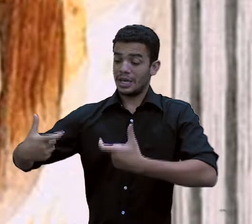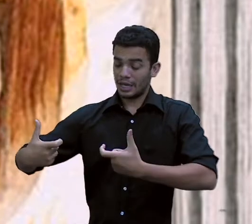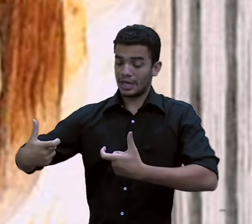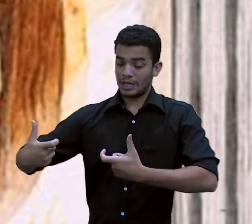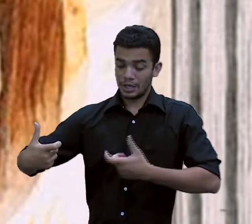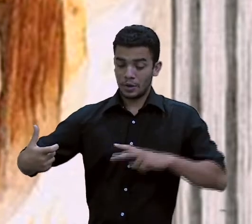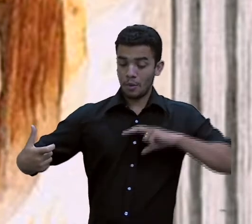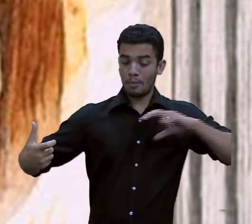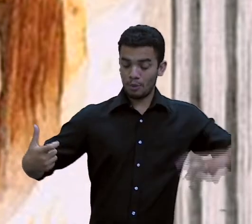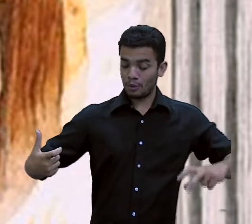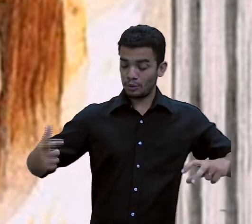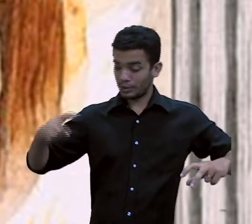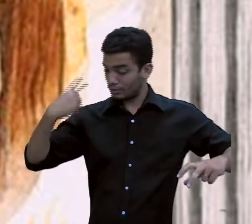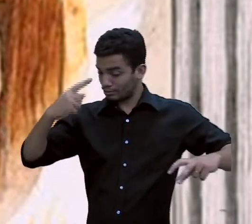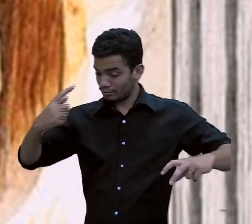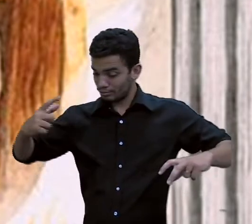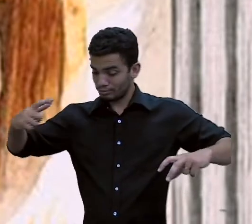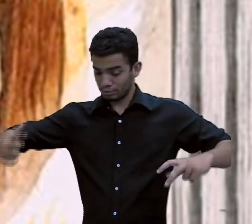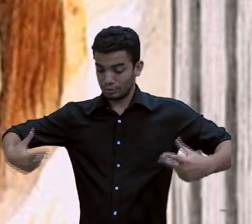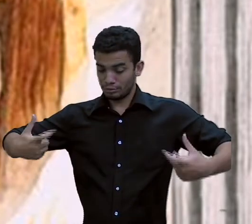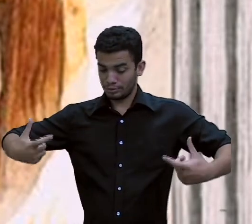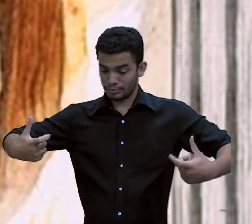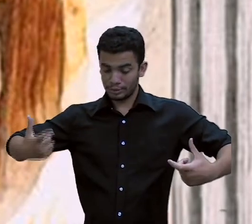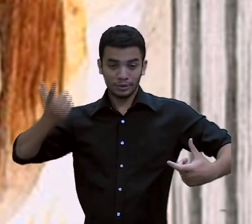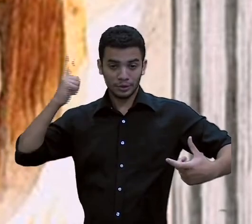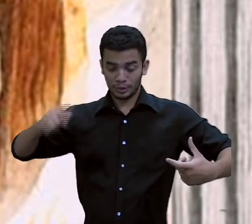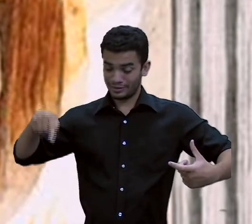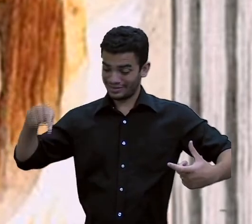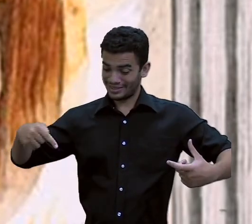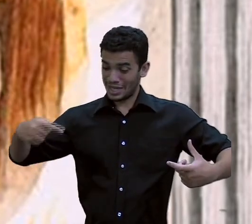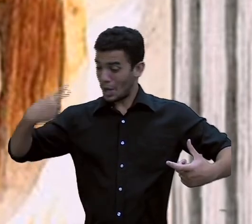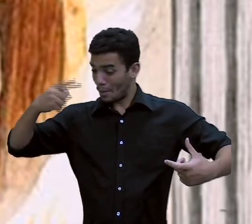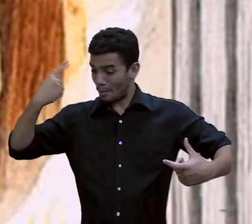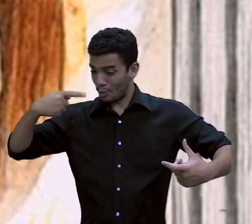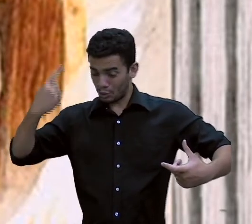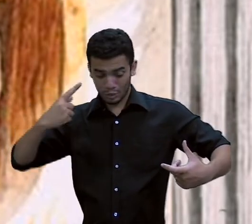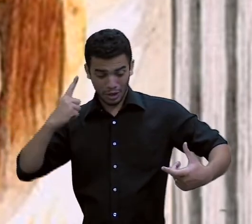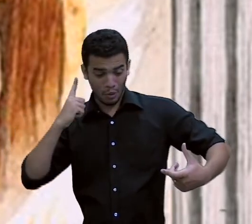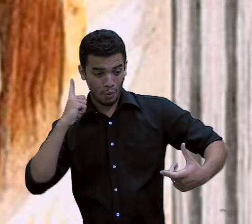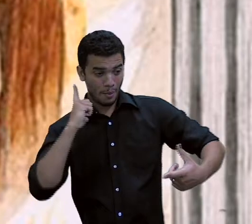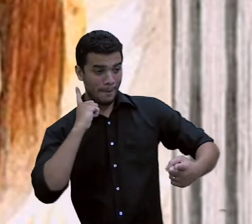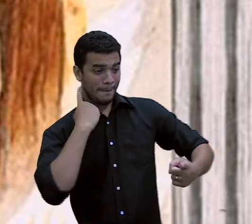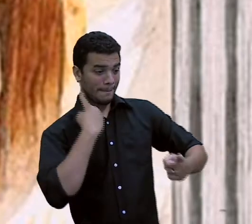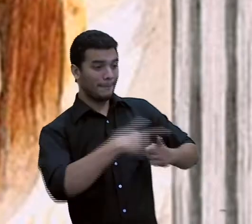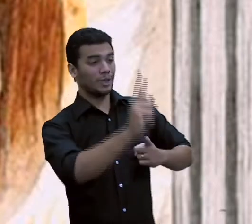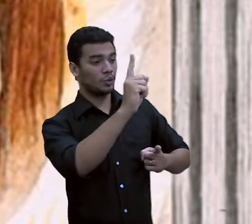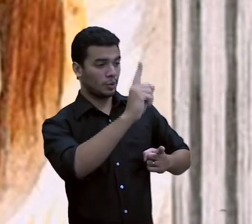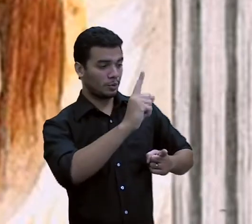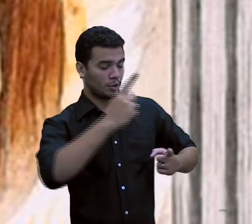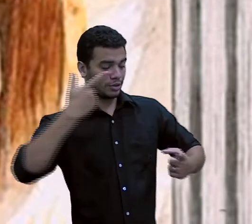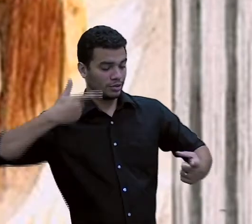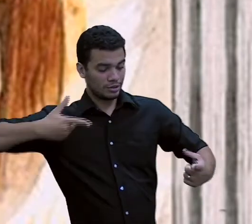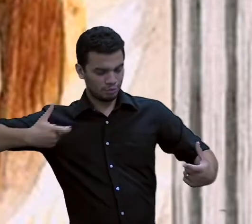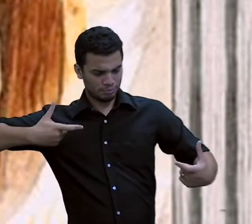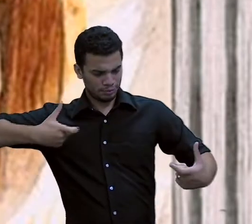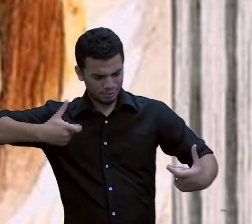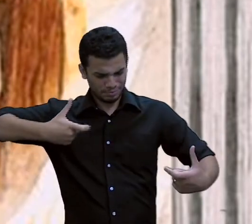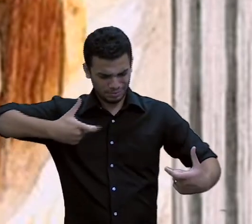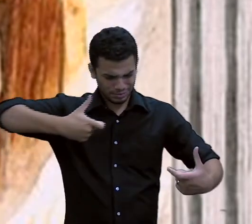Pedro de Ceballos como vice-rei do Prata e o enviou pelo Atlântico com um exército de